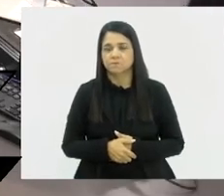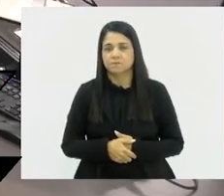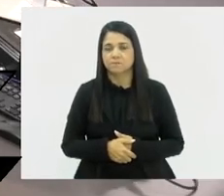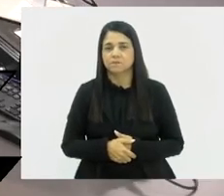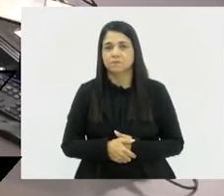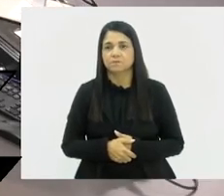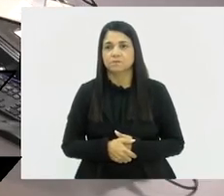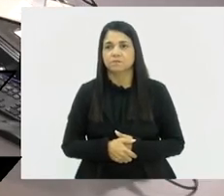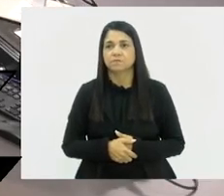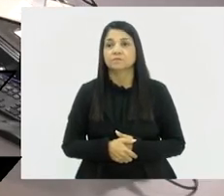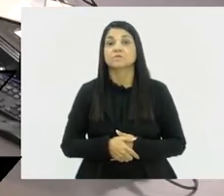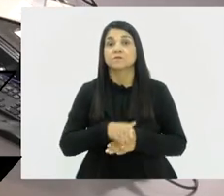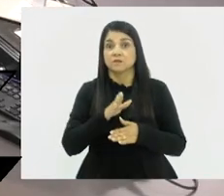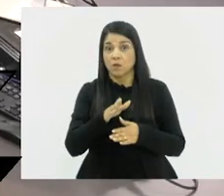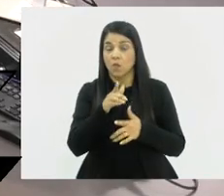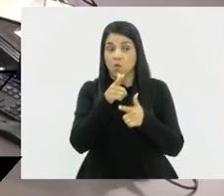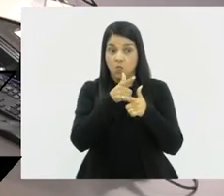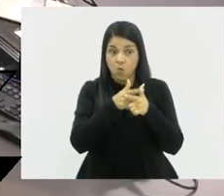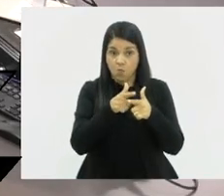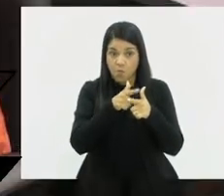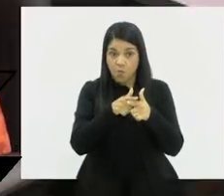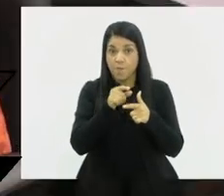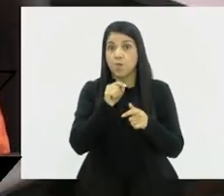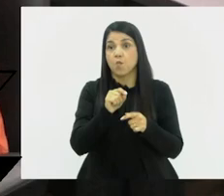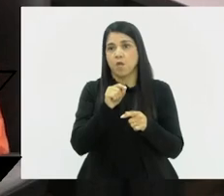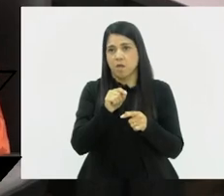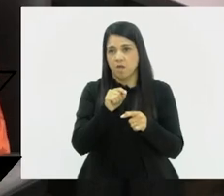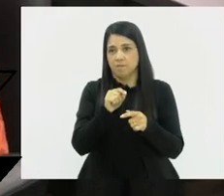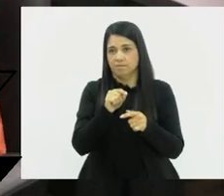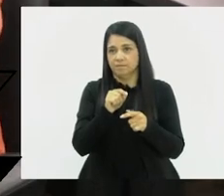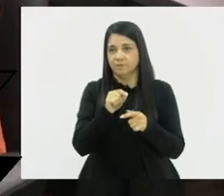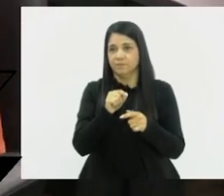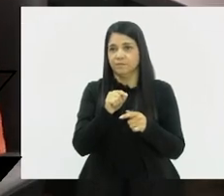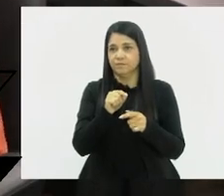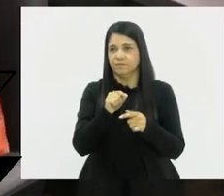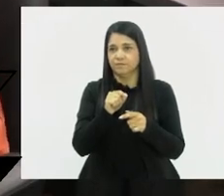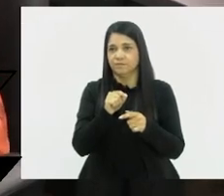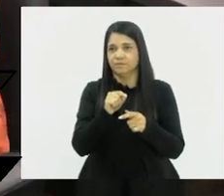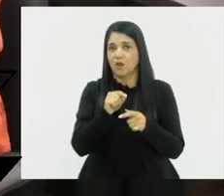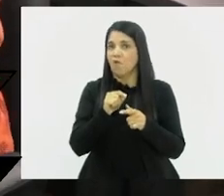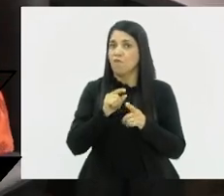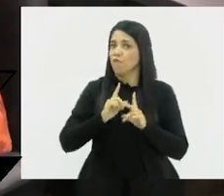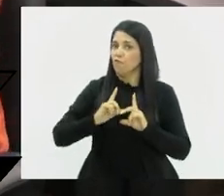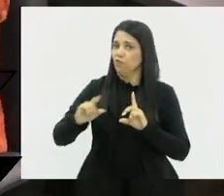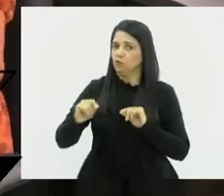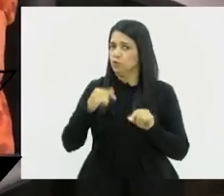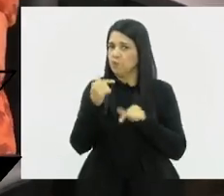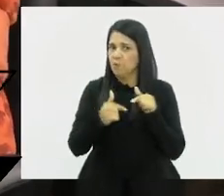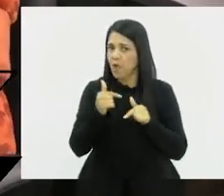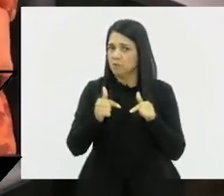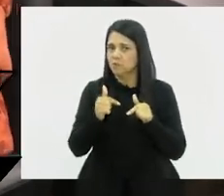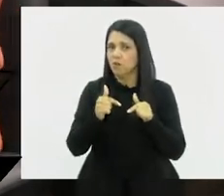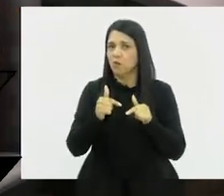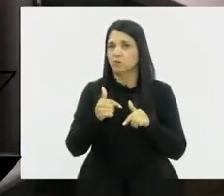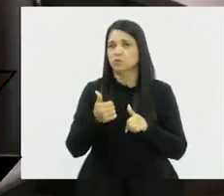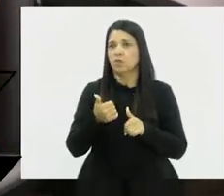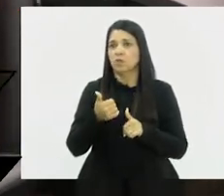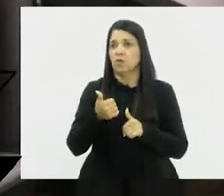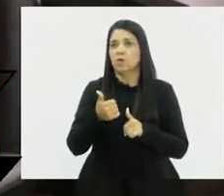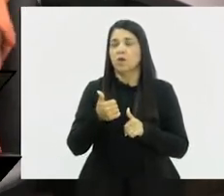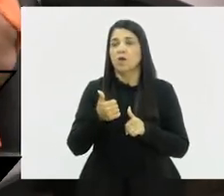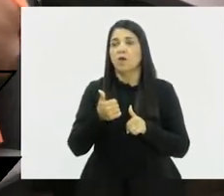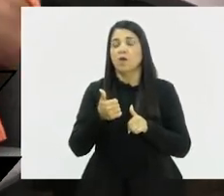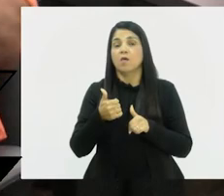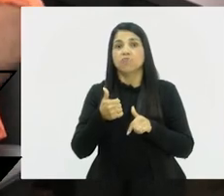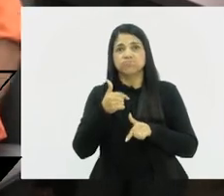Como eu falei, deputado, qual é o problema disso daí? Né? Querendo fugir de trabalho, pelo amor de Deus, nunca. São 1.888, não é?